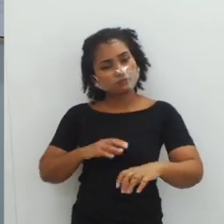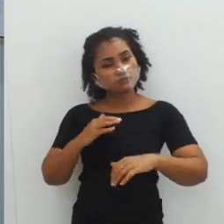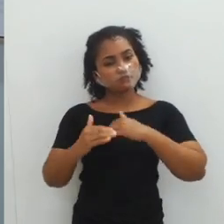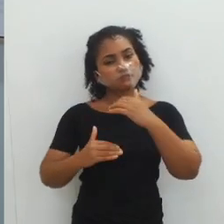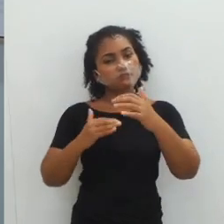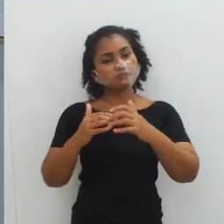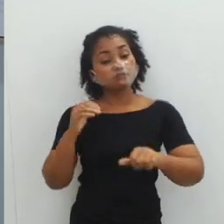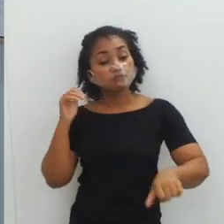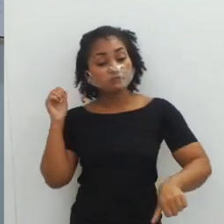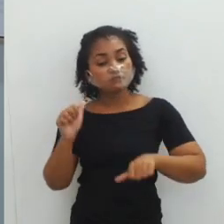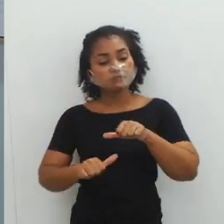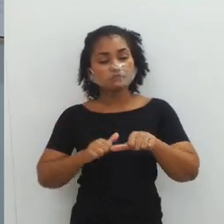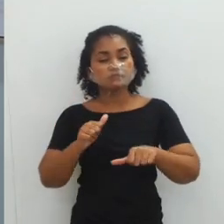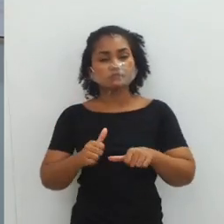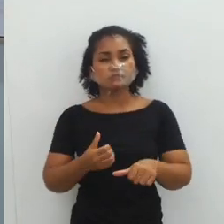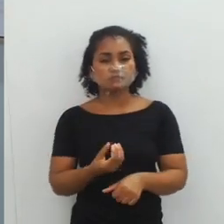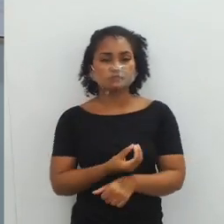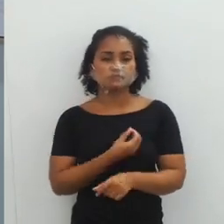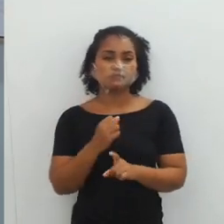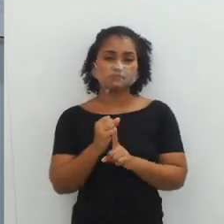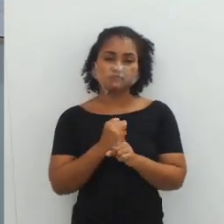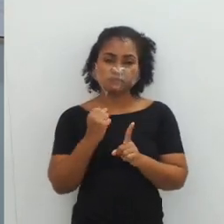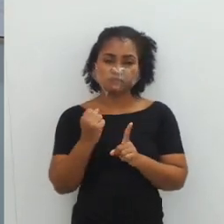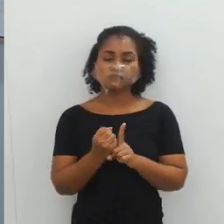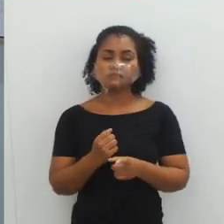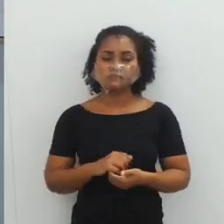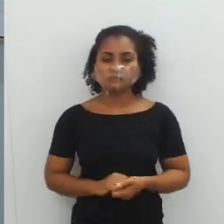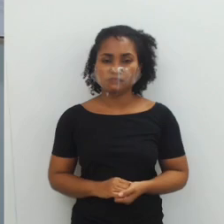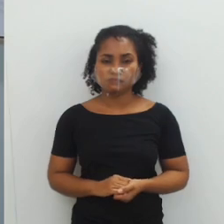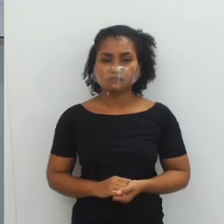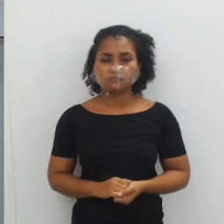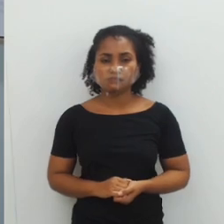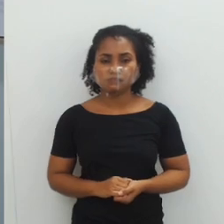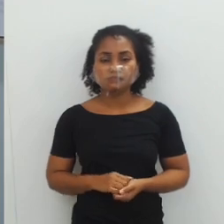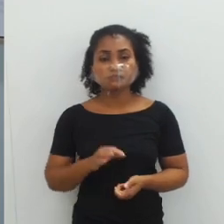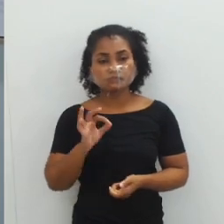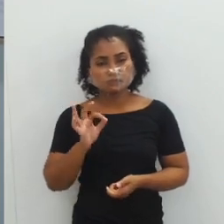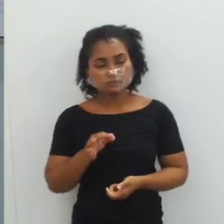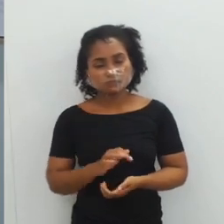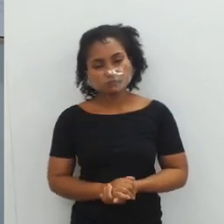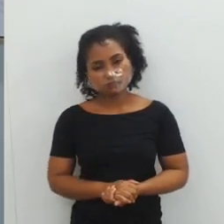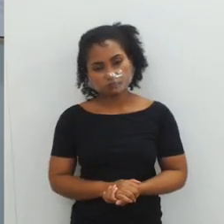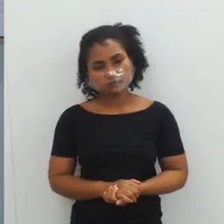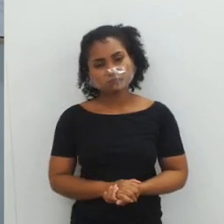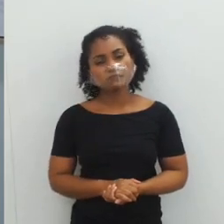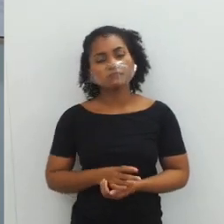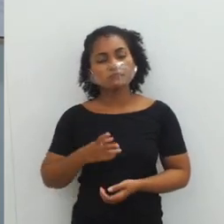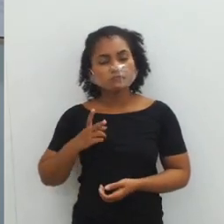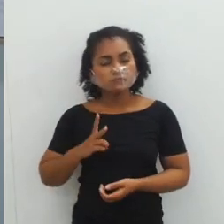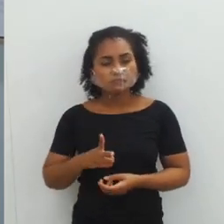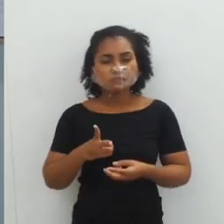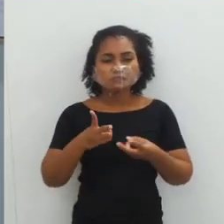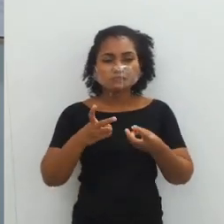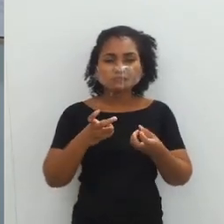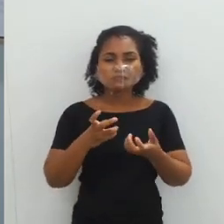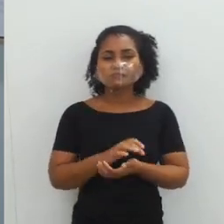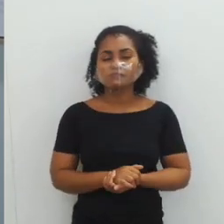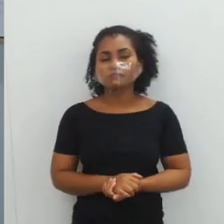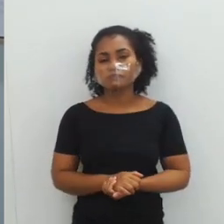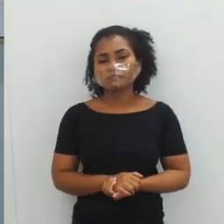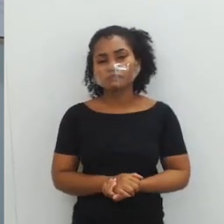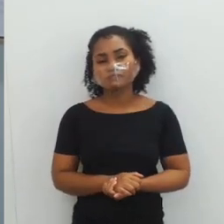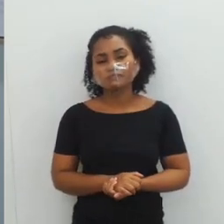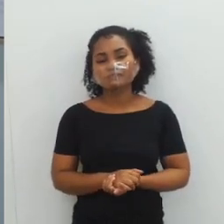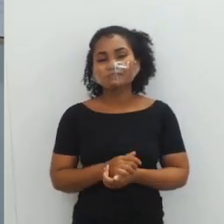crescer e mudar a sua condição socioeconômica, certo? E cada vez mais a gente minimizar